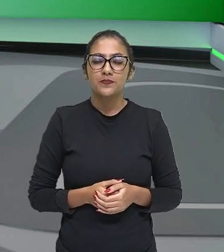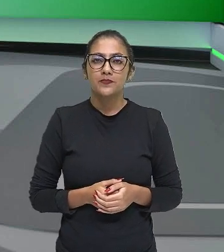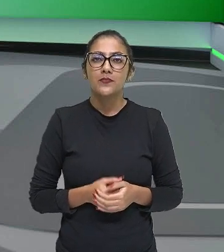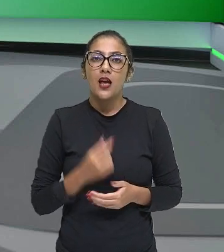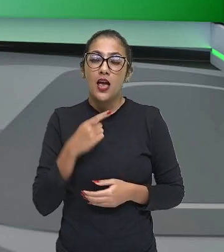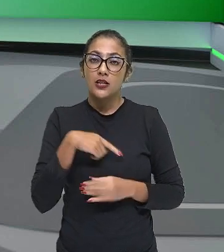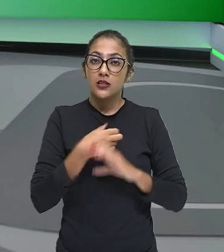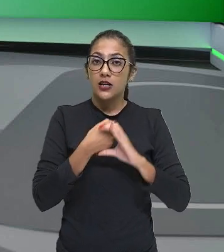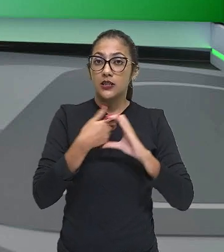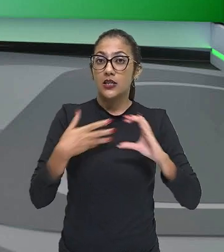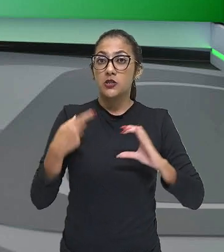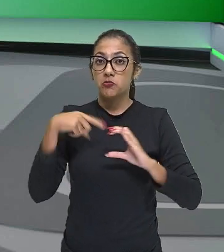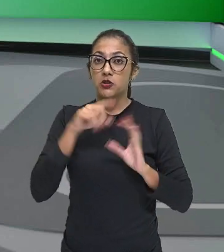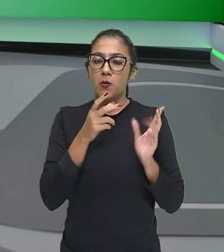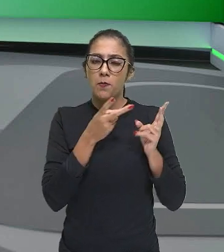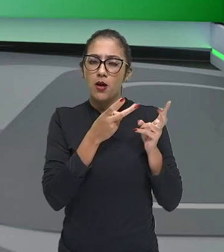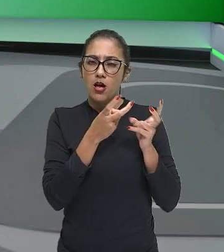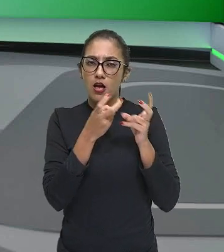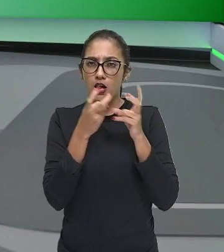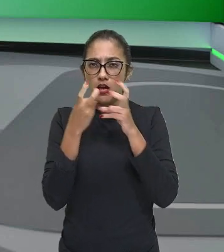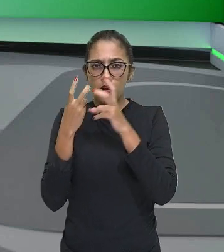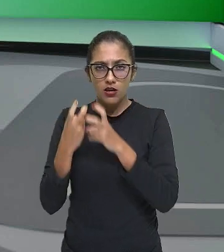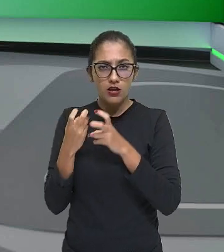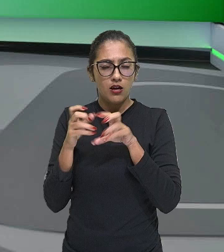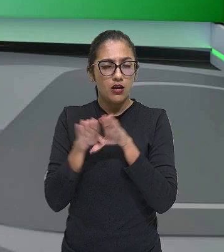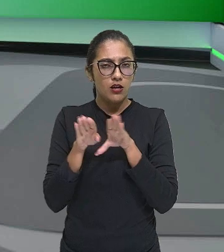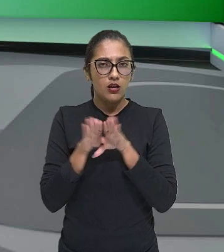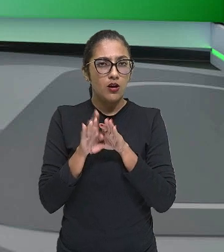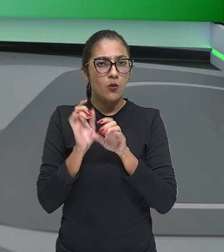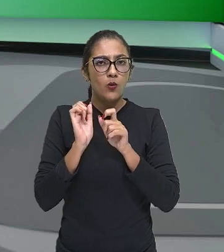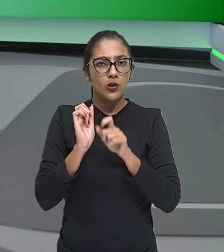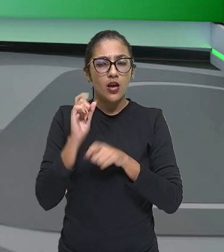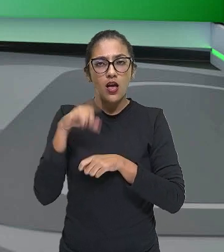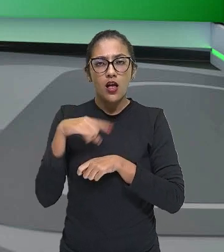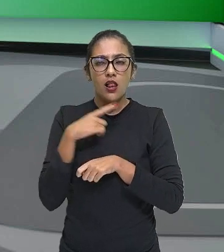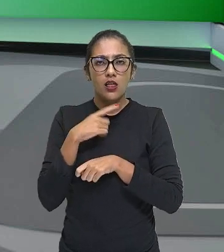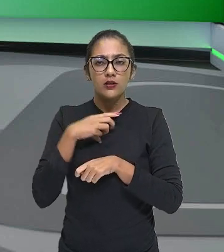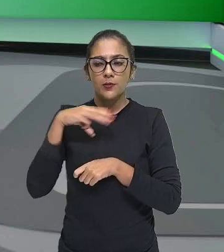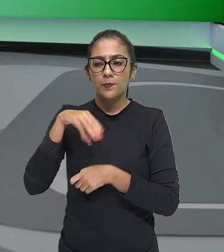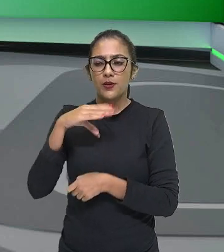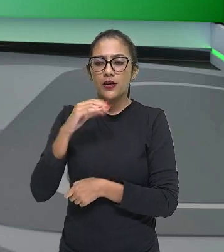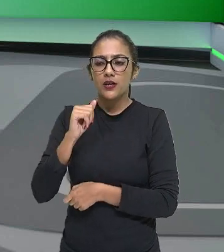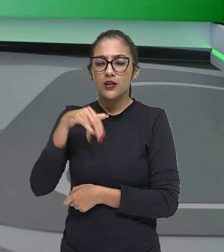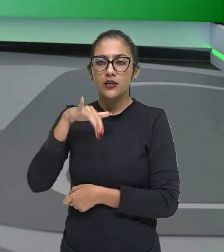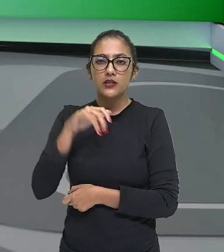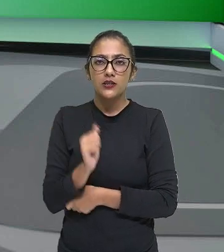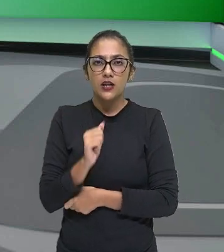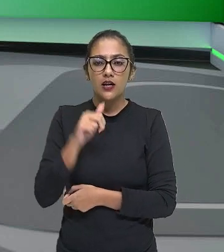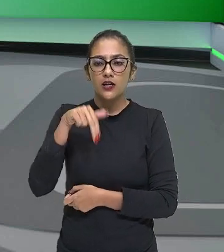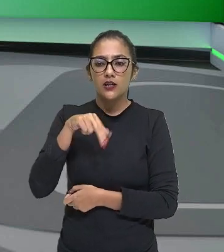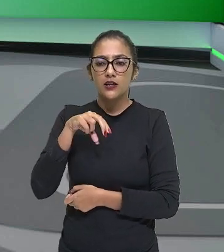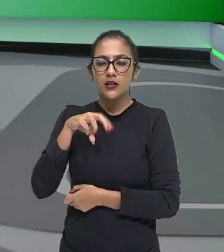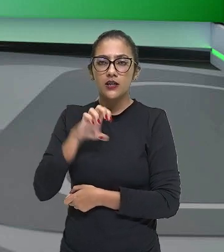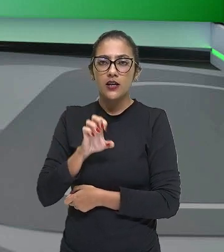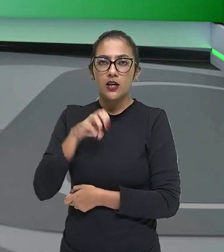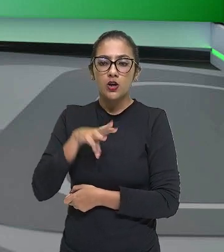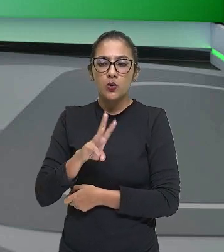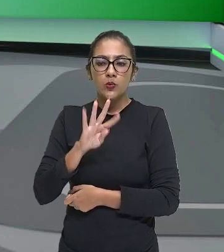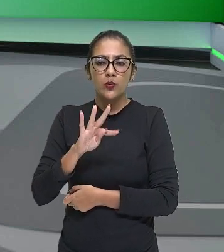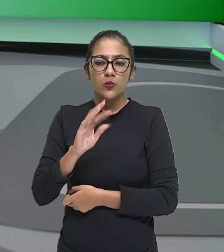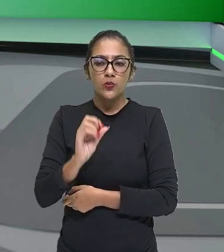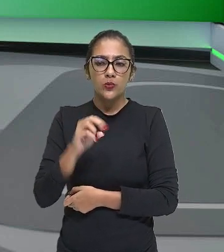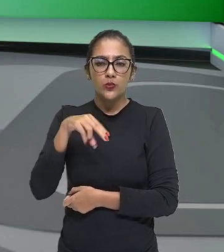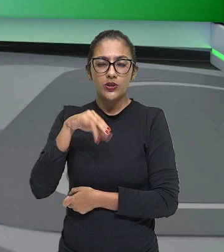pilares, você vai perceber também que ela é chamada de mecânica newtoniana, graças a